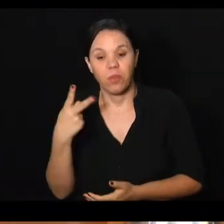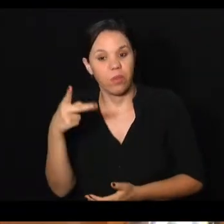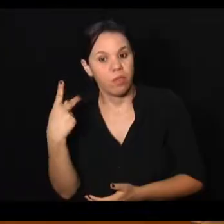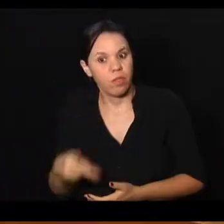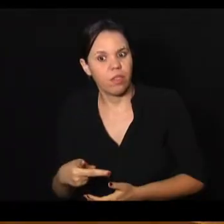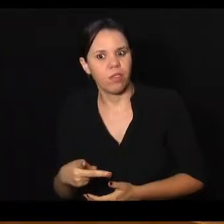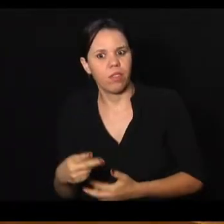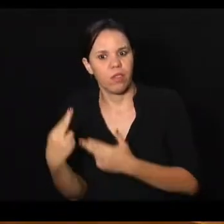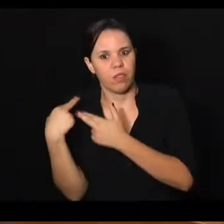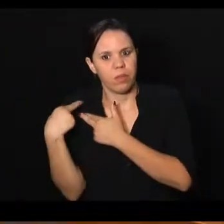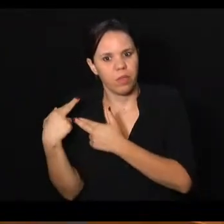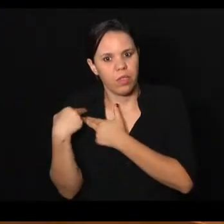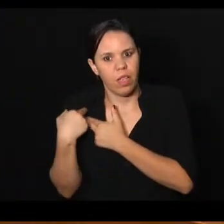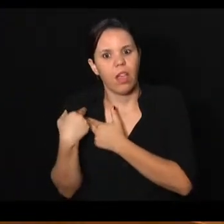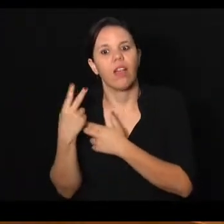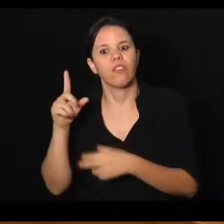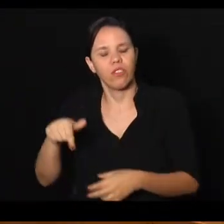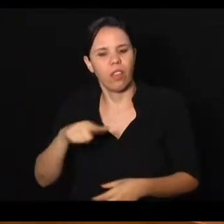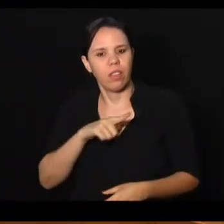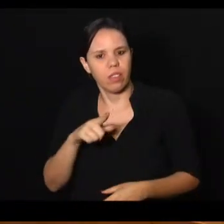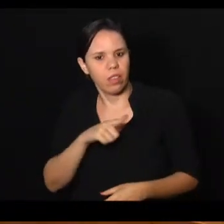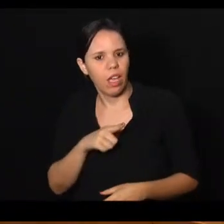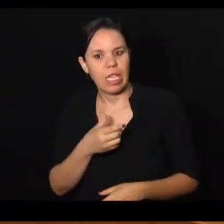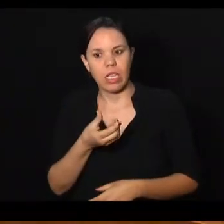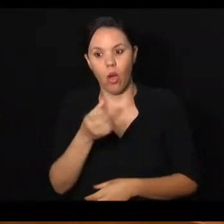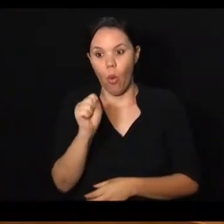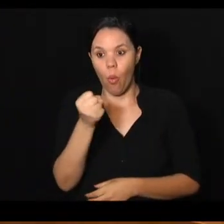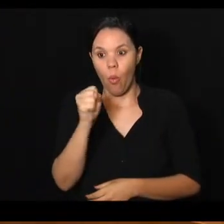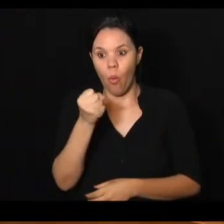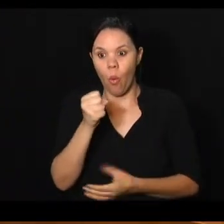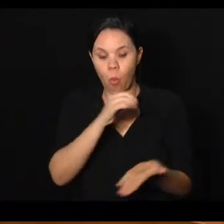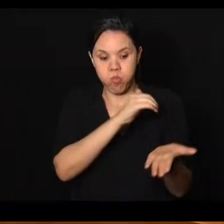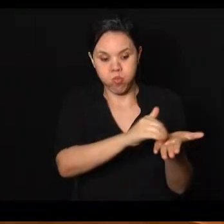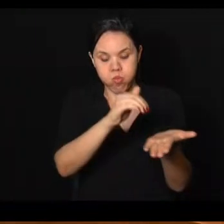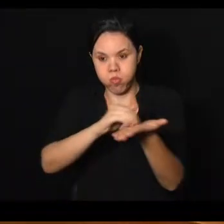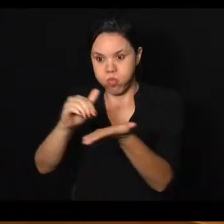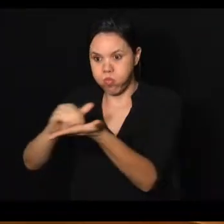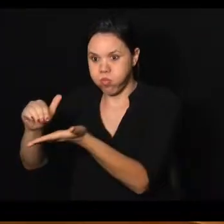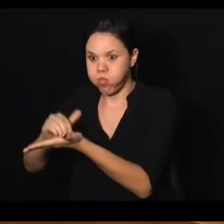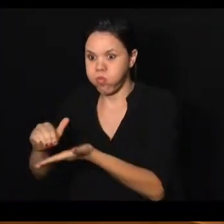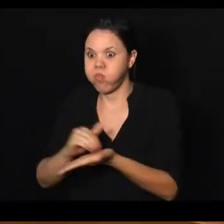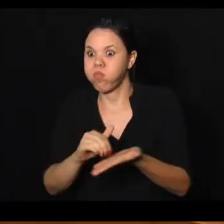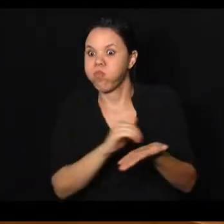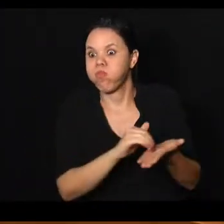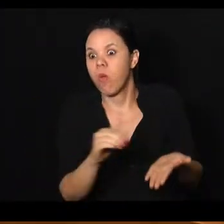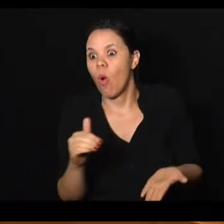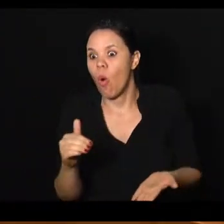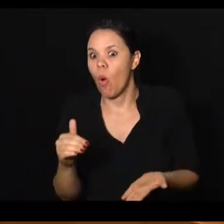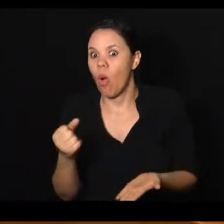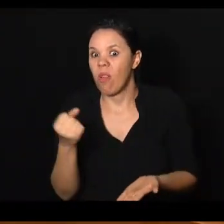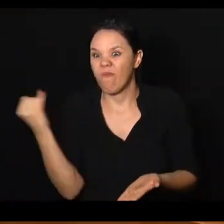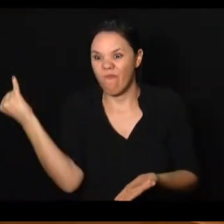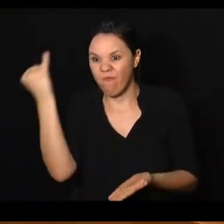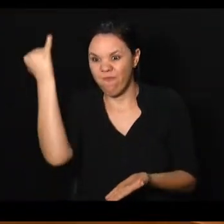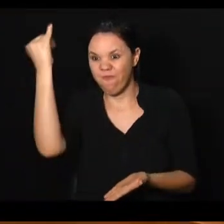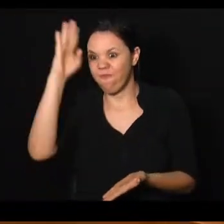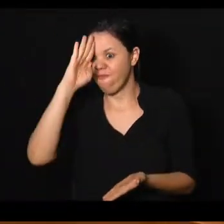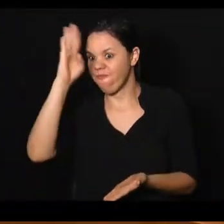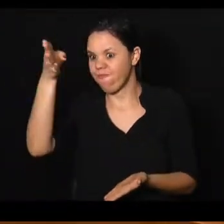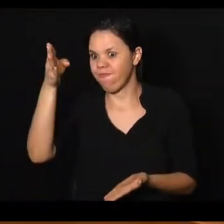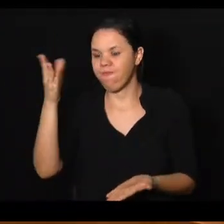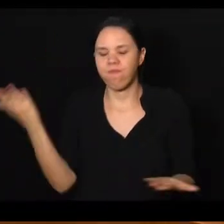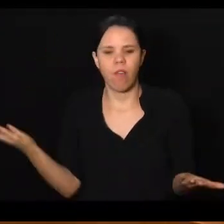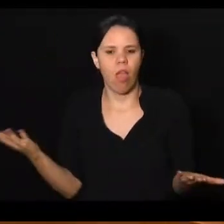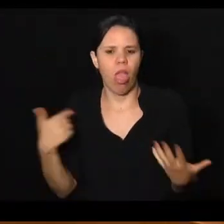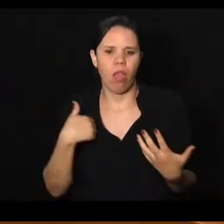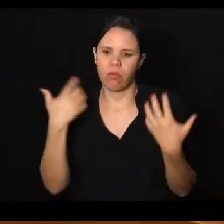ministério tem 8 secretarias, e são secretarias importantes, e logicamente eu não quero